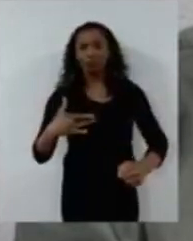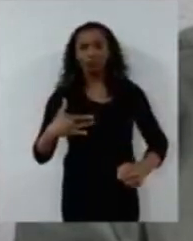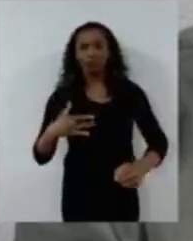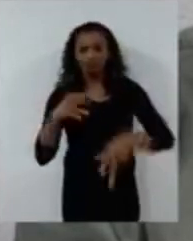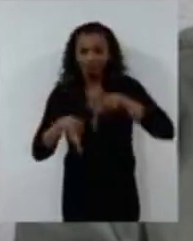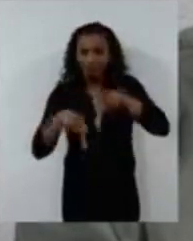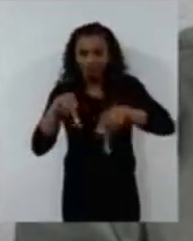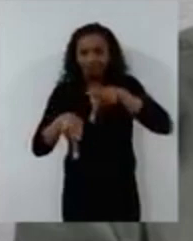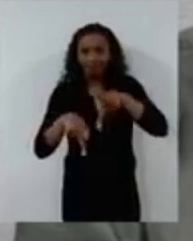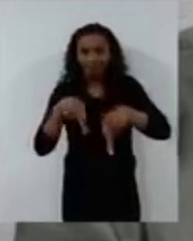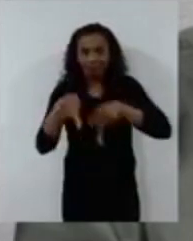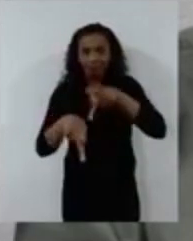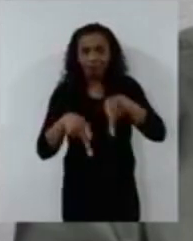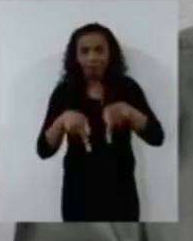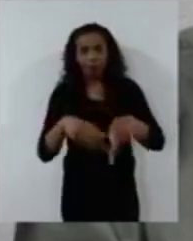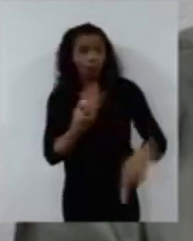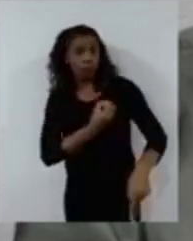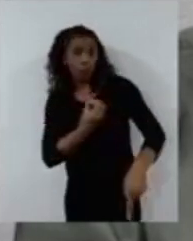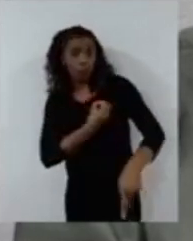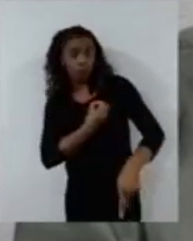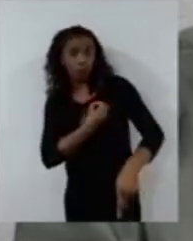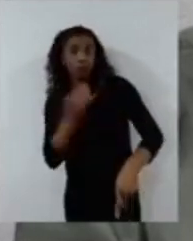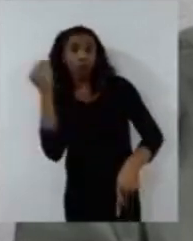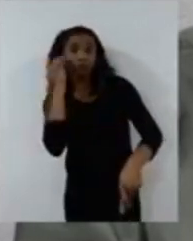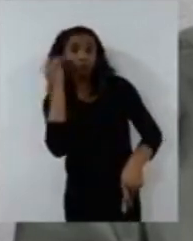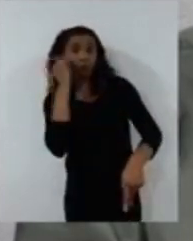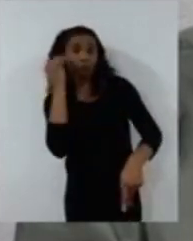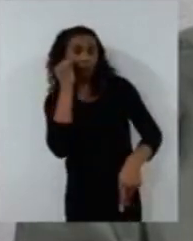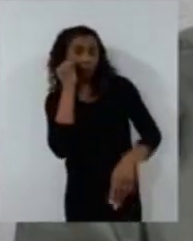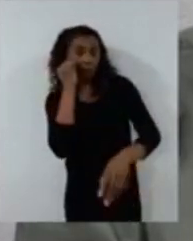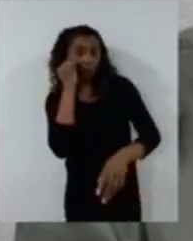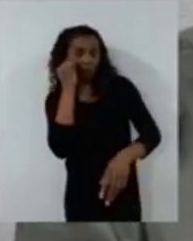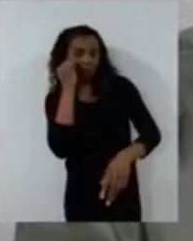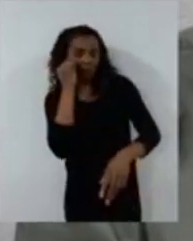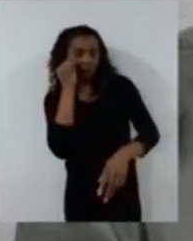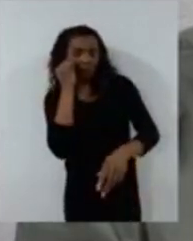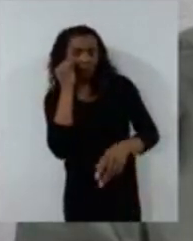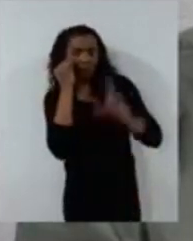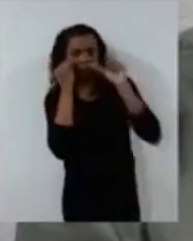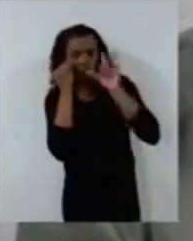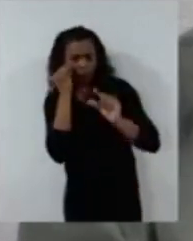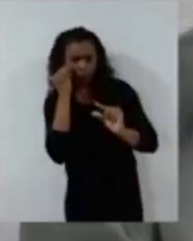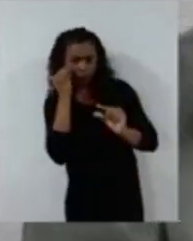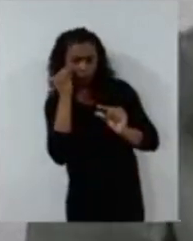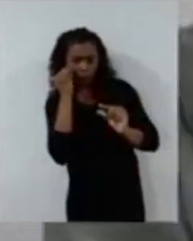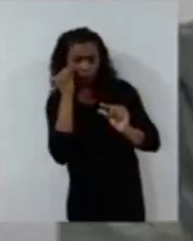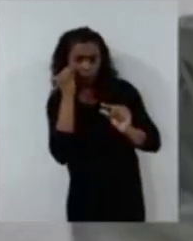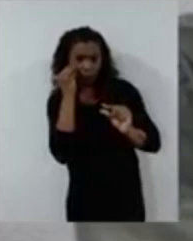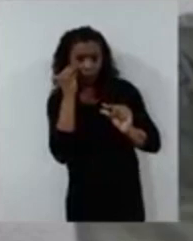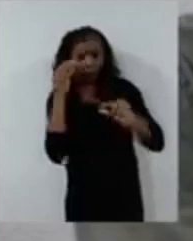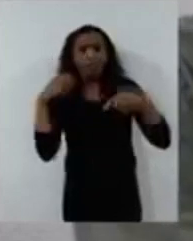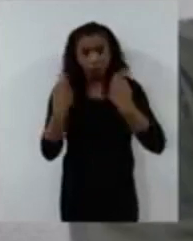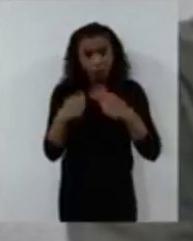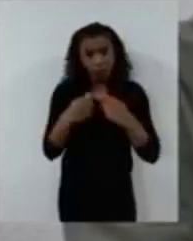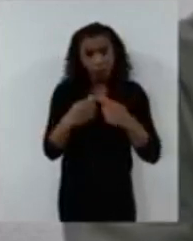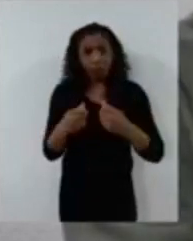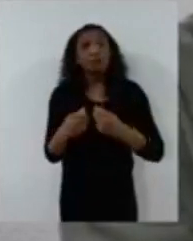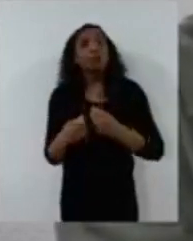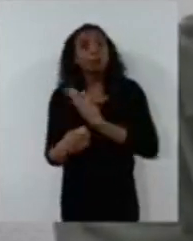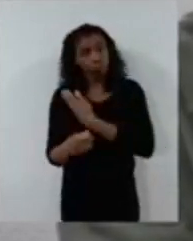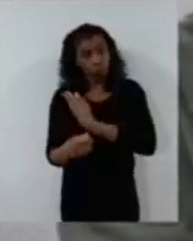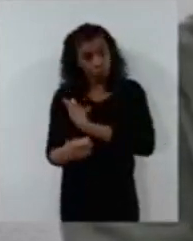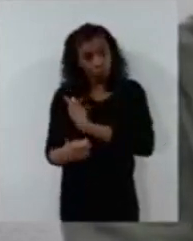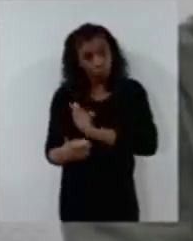população. O número de testes, ele ainda é muito baixo. Precisamos que o governo do estado de